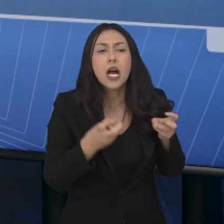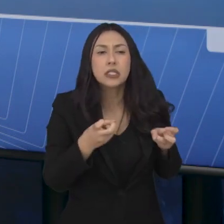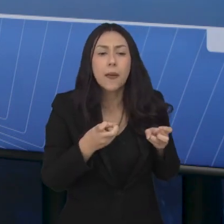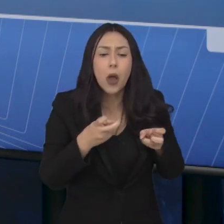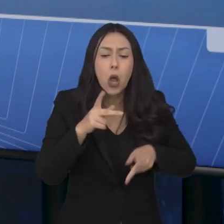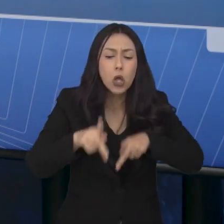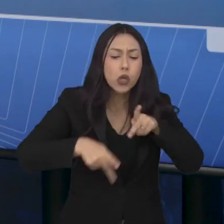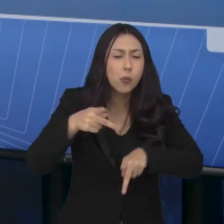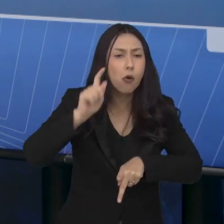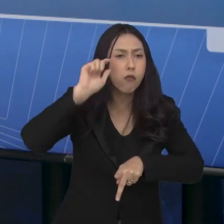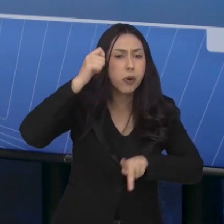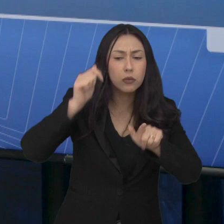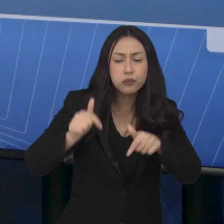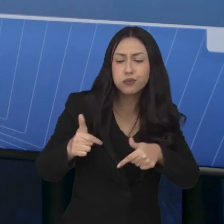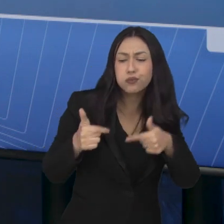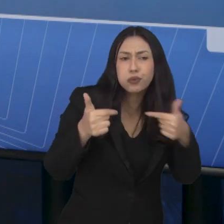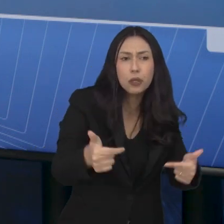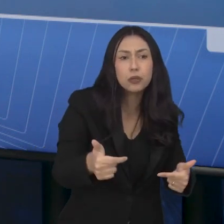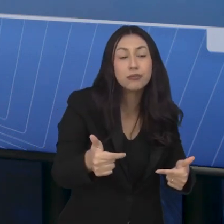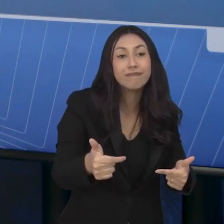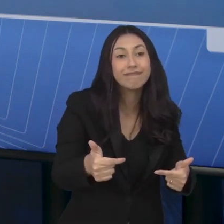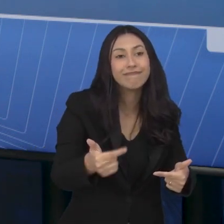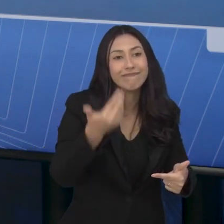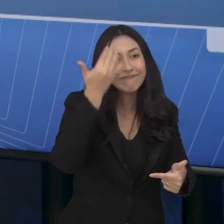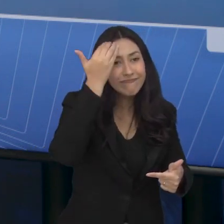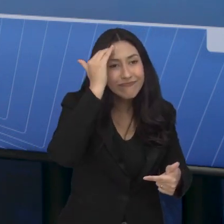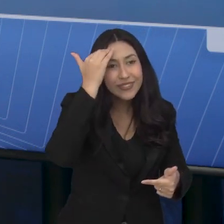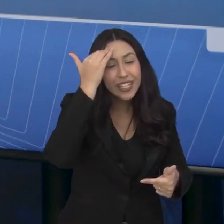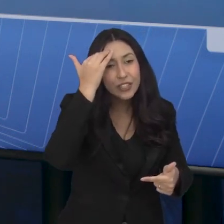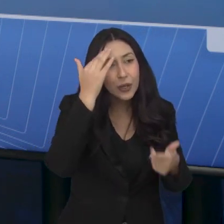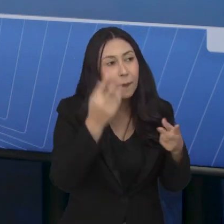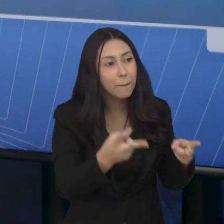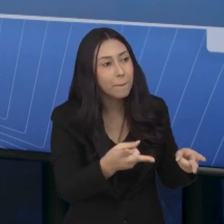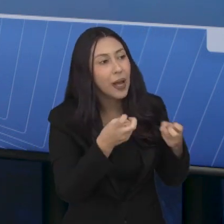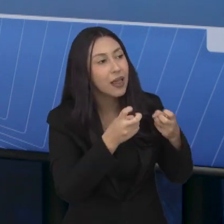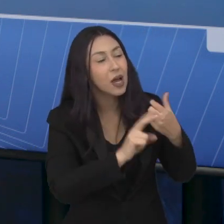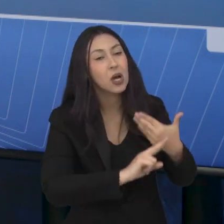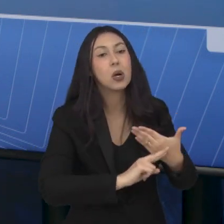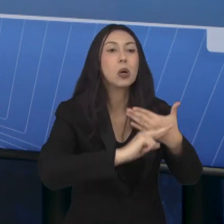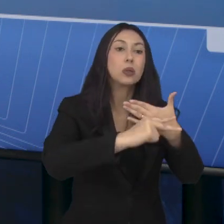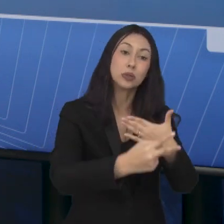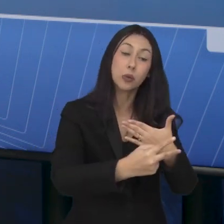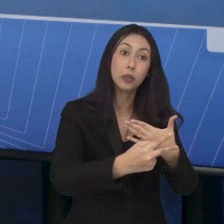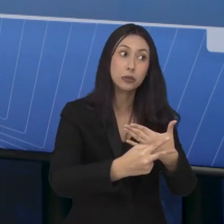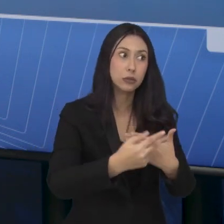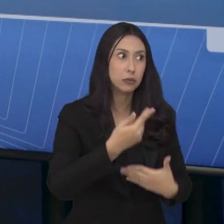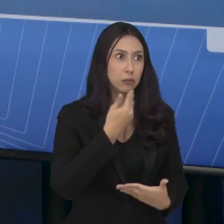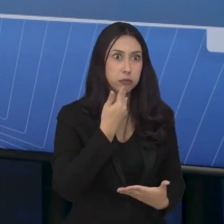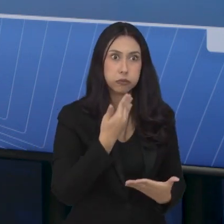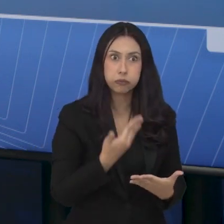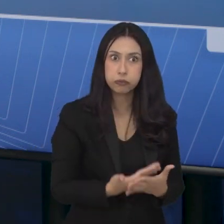vem a luta da população negra, fica mais fácil para você entender as consequências e os efeitos, assim, assustadores na nossa